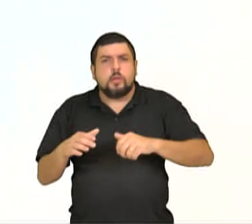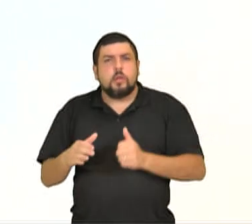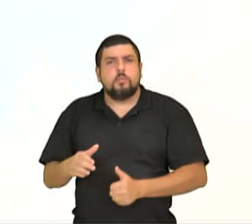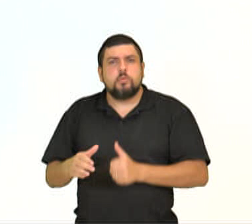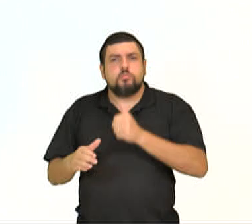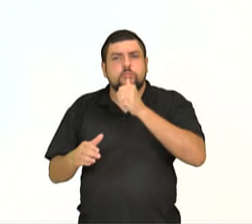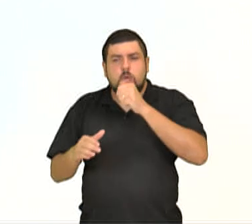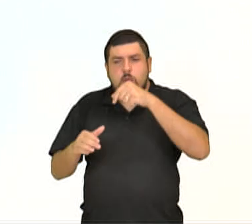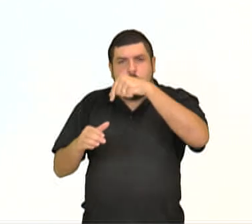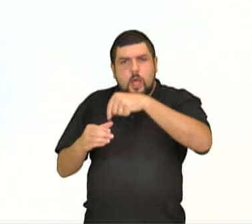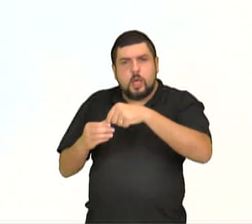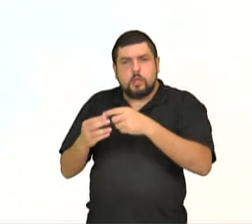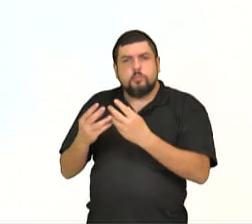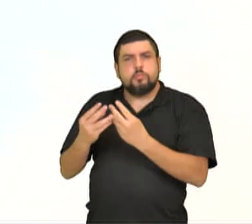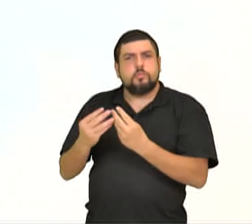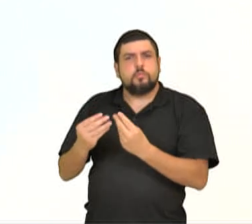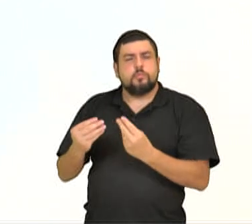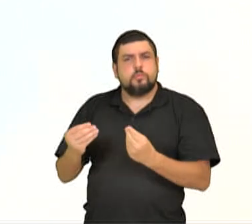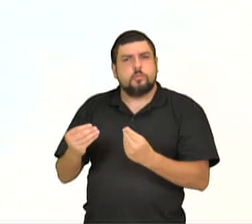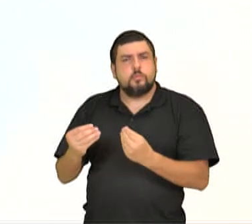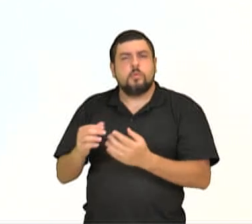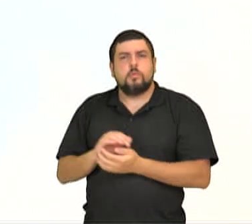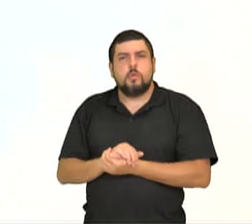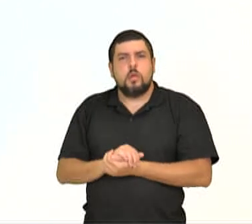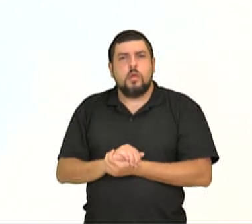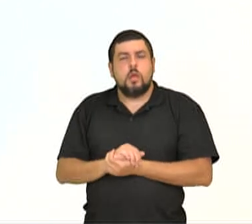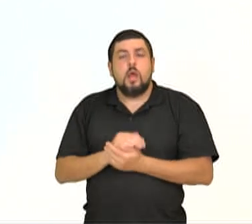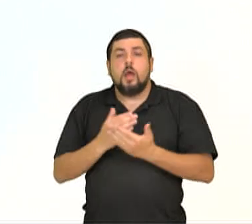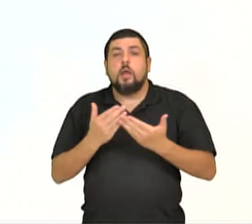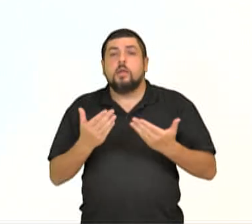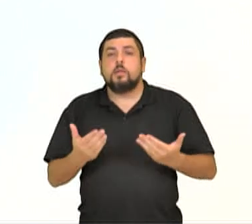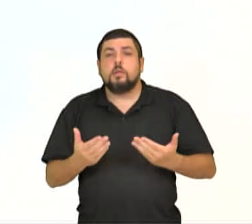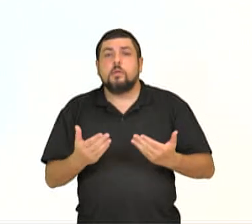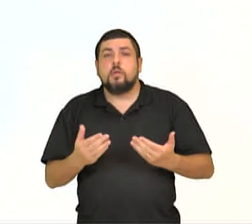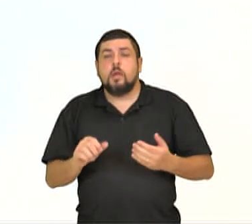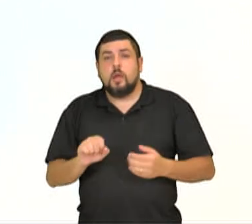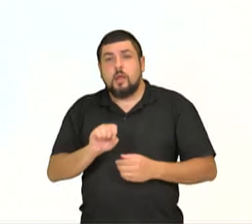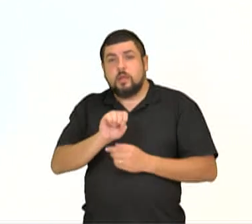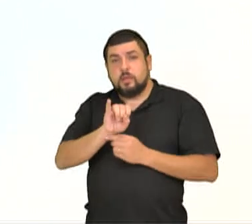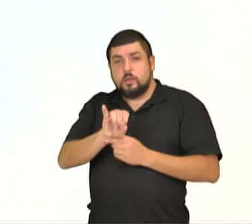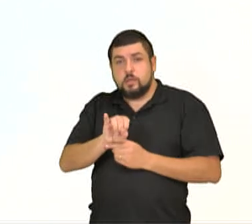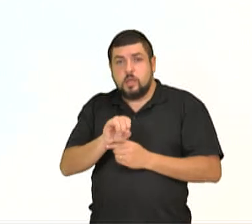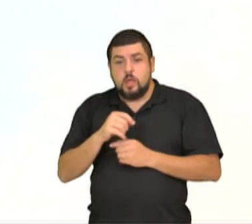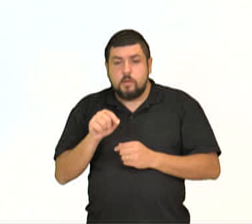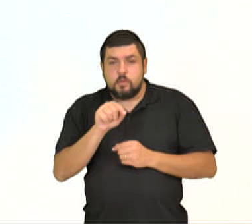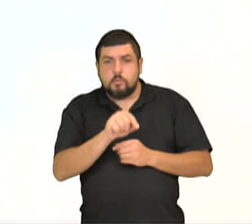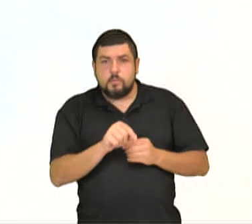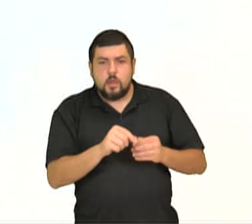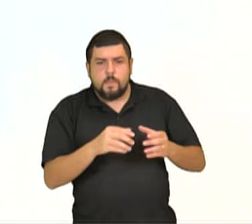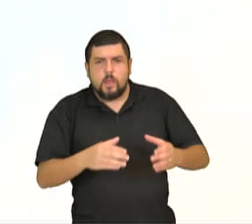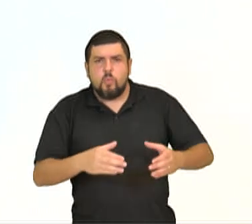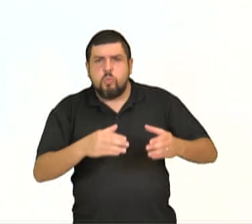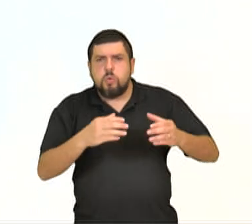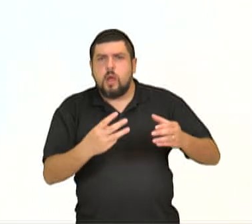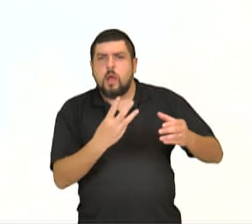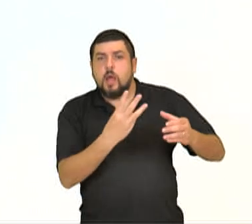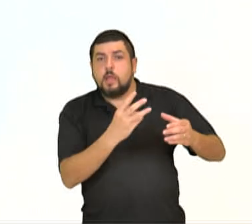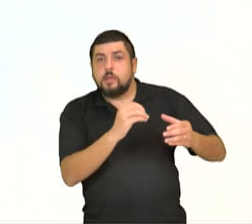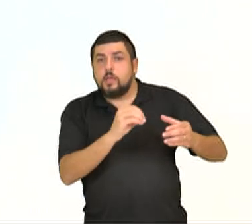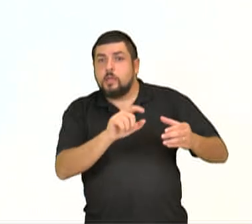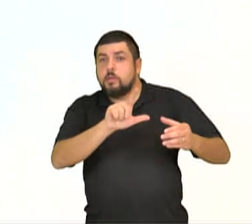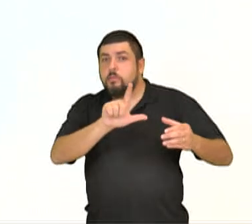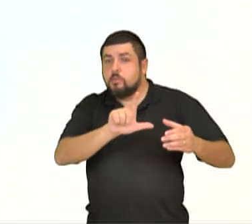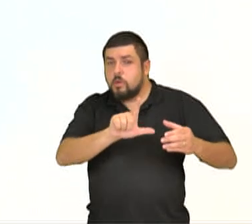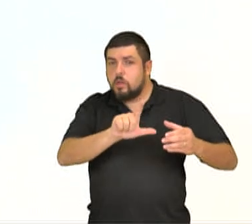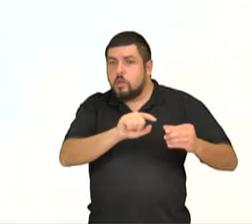maior de líquido para beber. Que volume total de soro seria obtido com a diluição se todos os 300 litros de